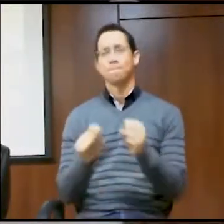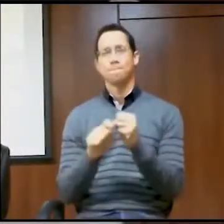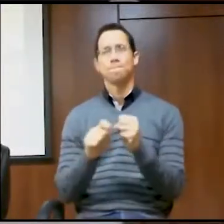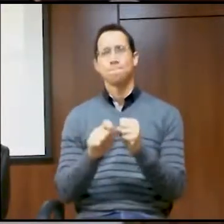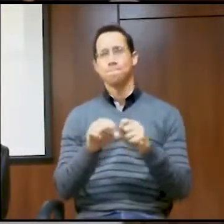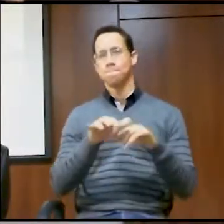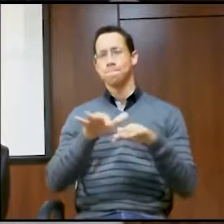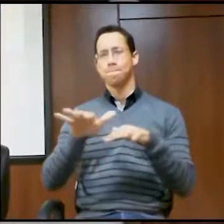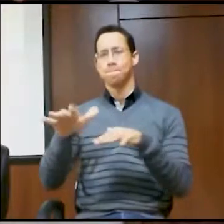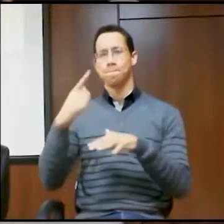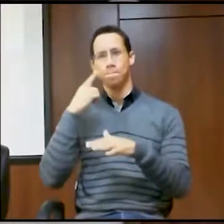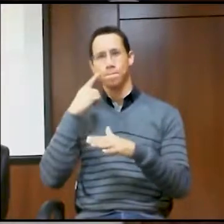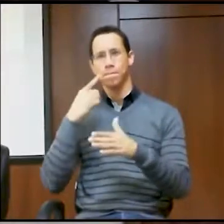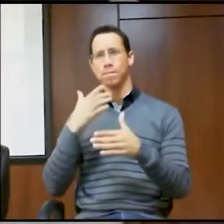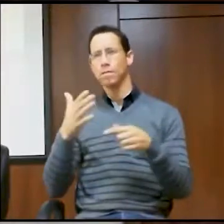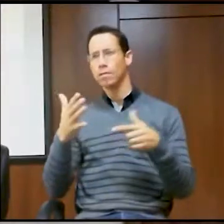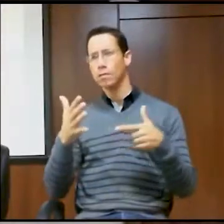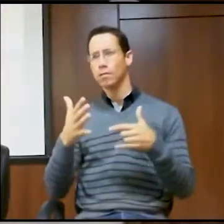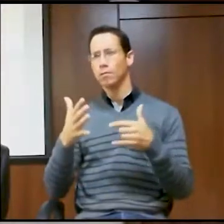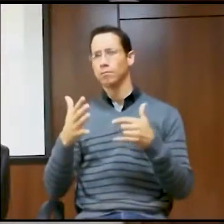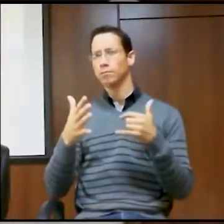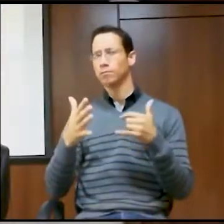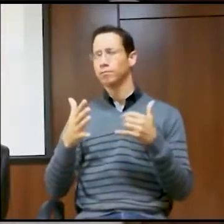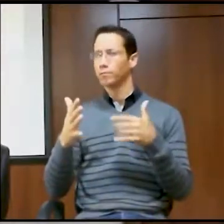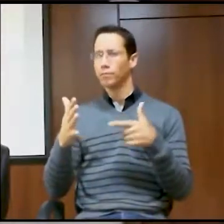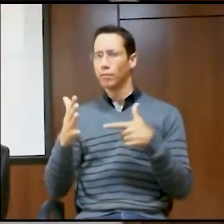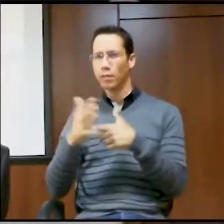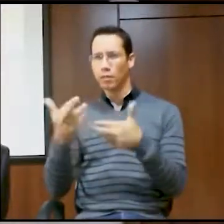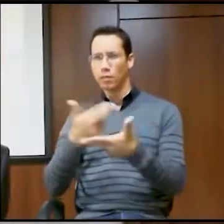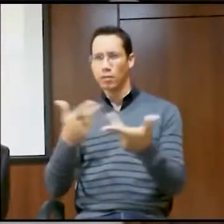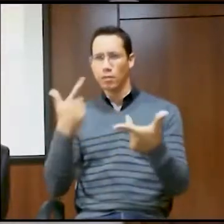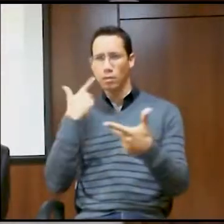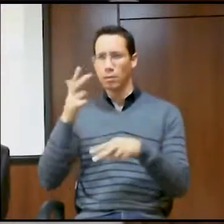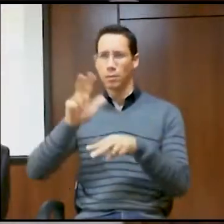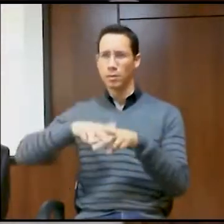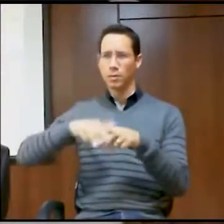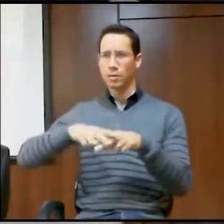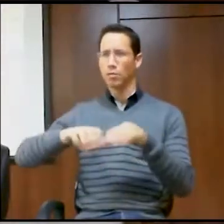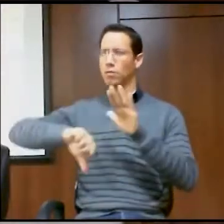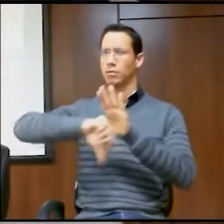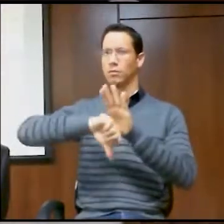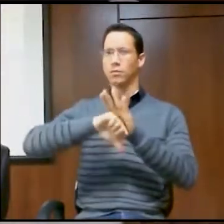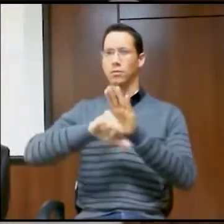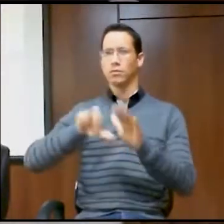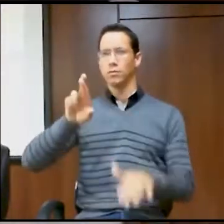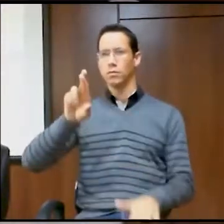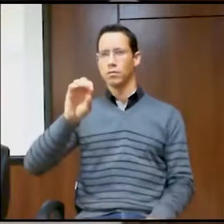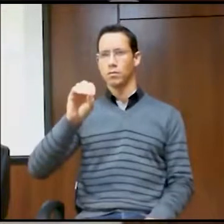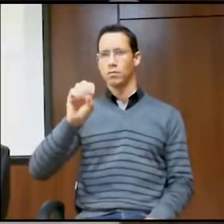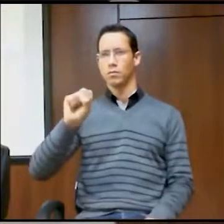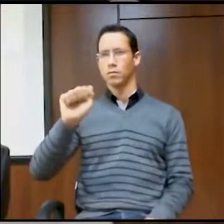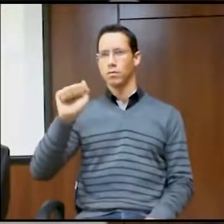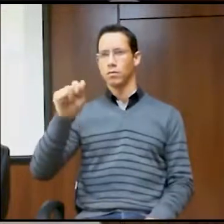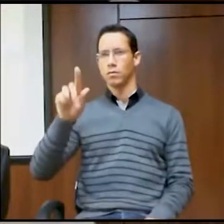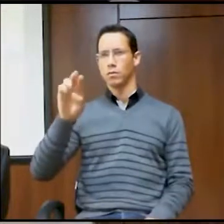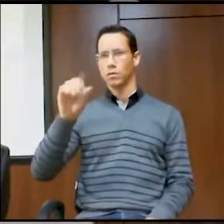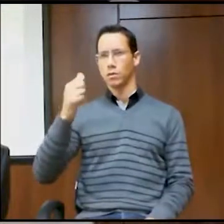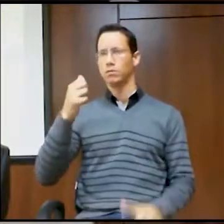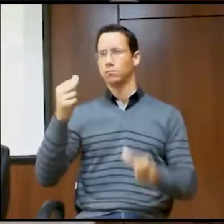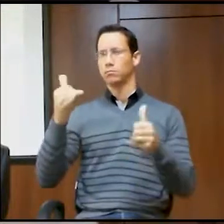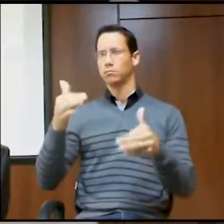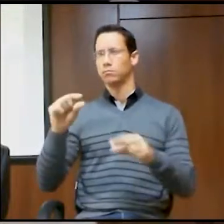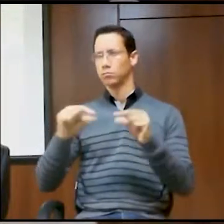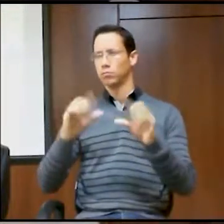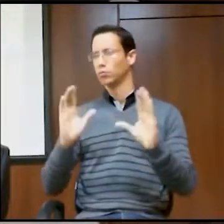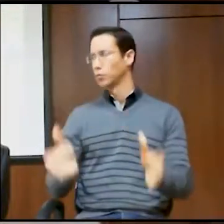para denunciar também a violência das prisões e da criminalização que a Rosângela Paz aqui já fez referência. Mas